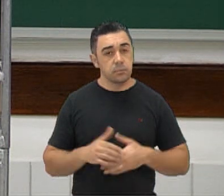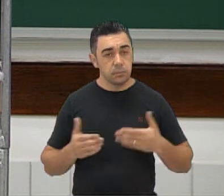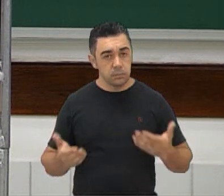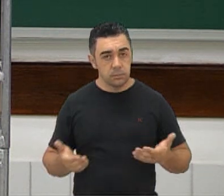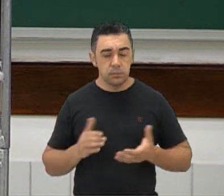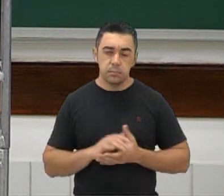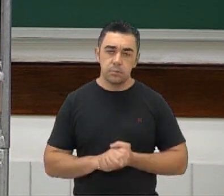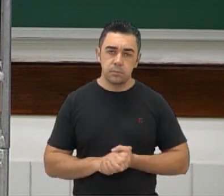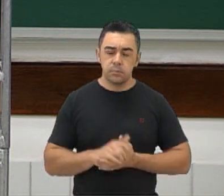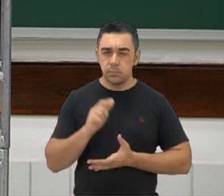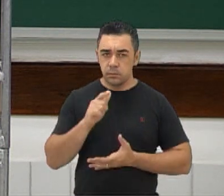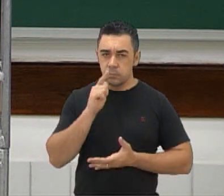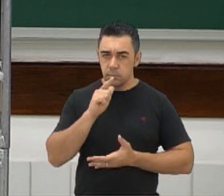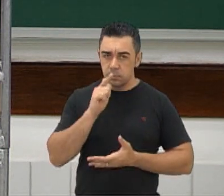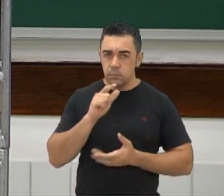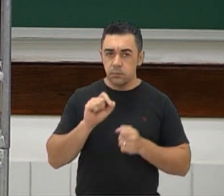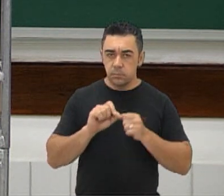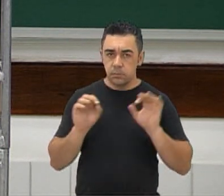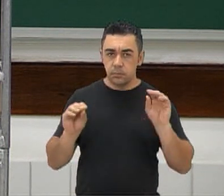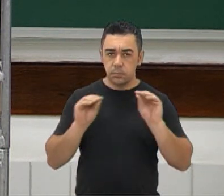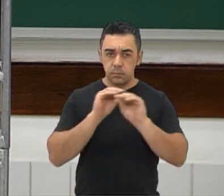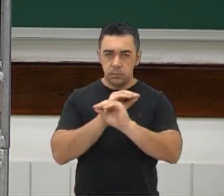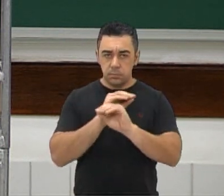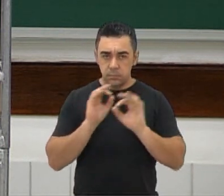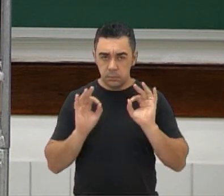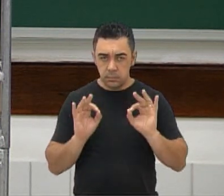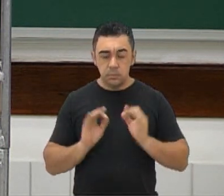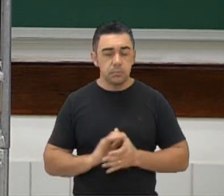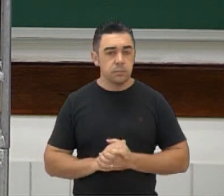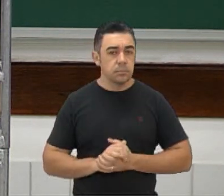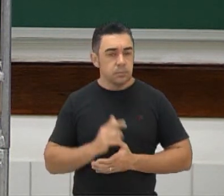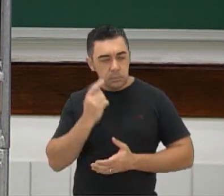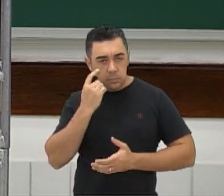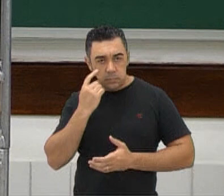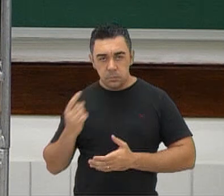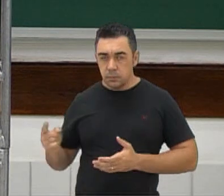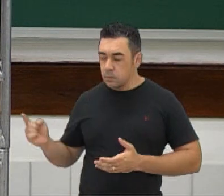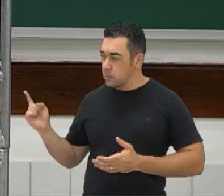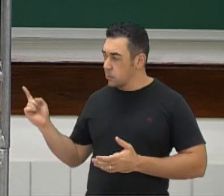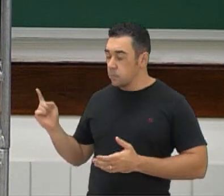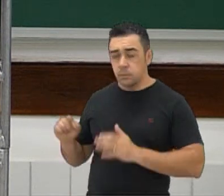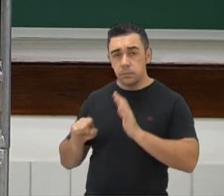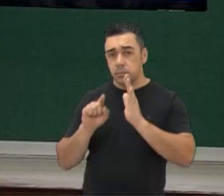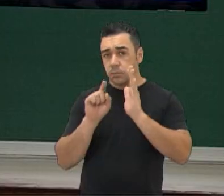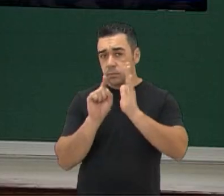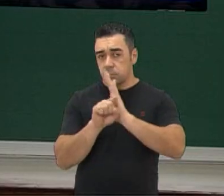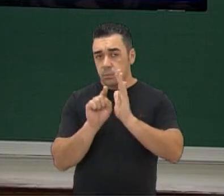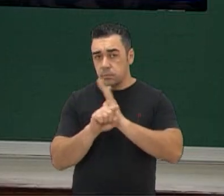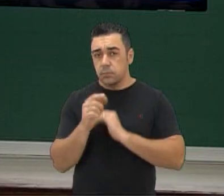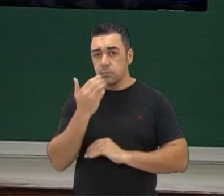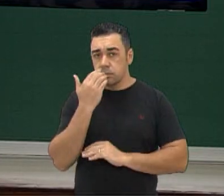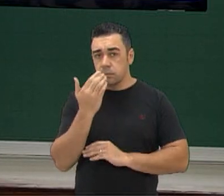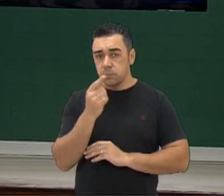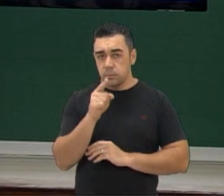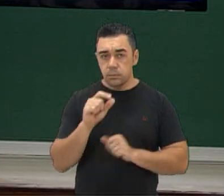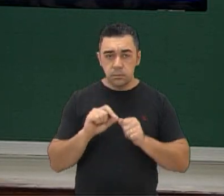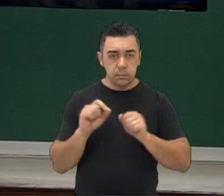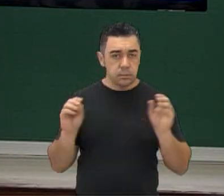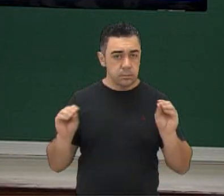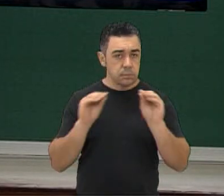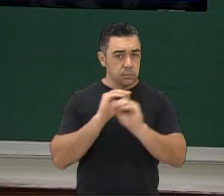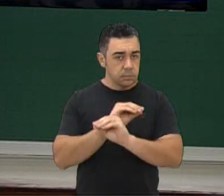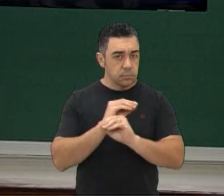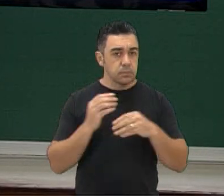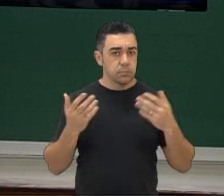Então, alunos, conseguiram fazer a elaboração da expressão? Veja só, a pergunta é: escreva uma expressão algébrica